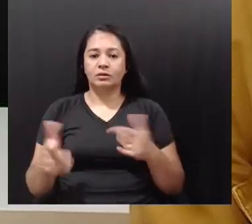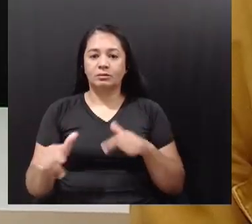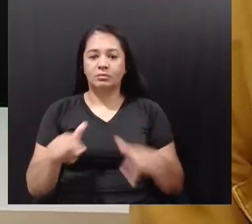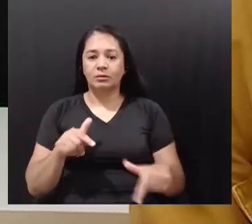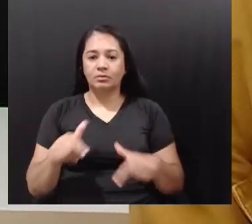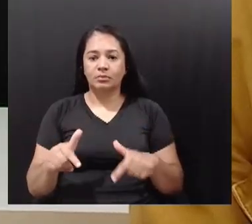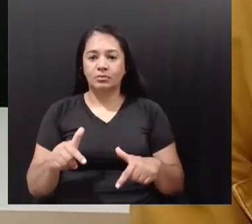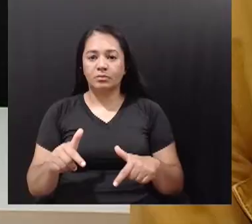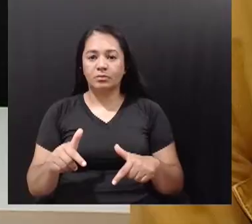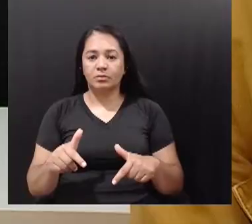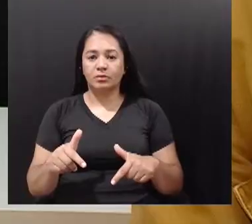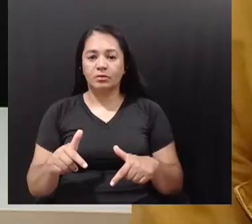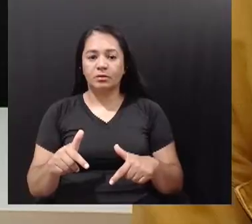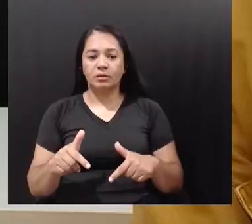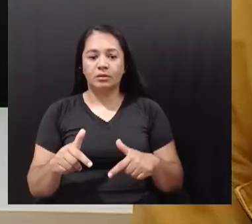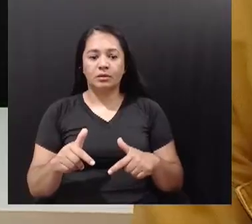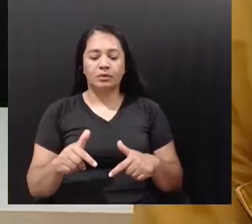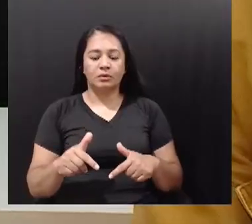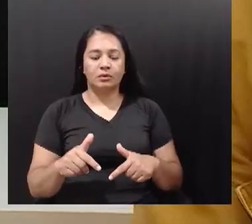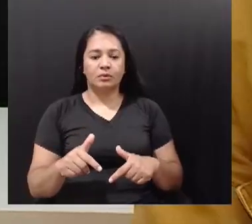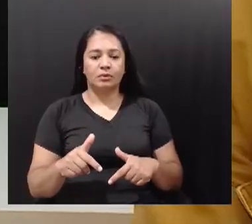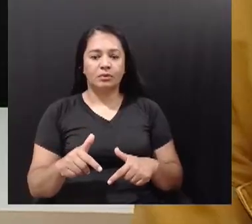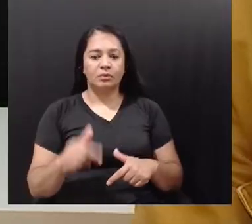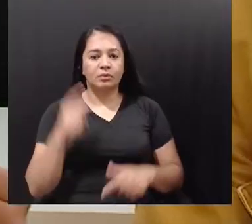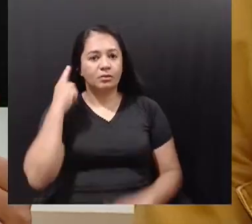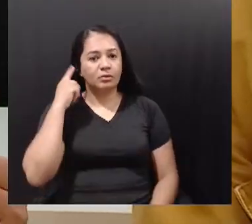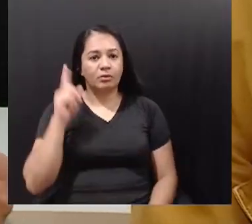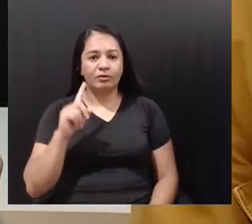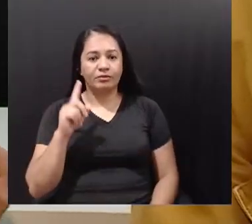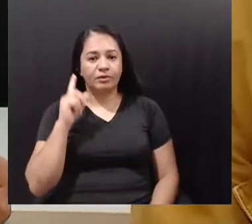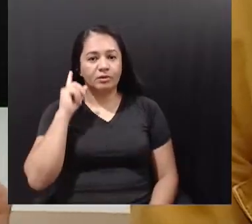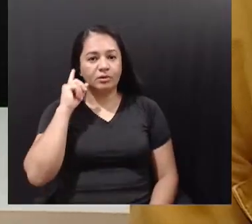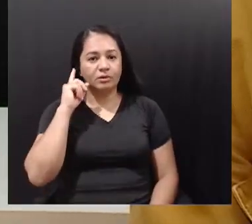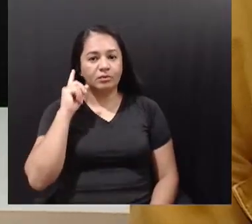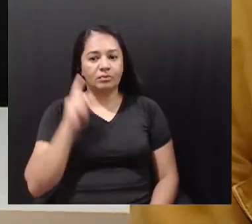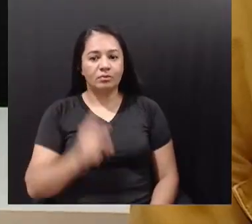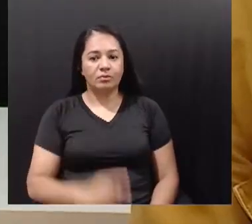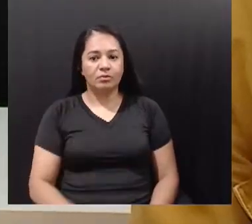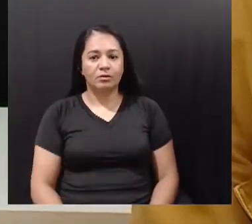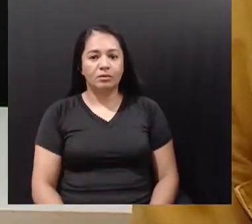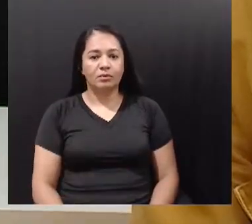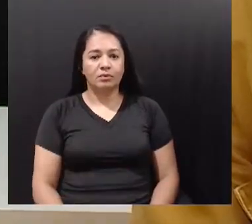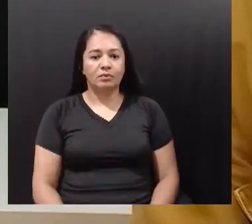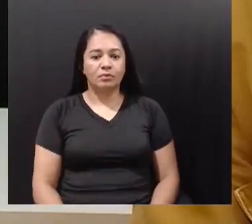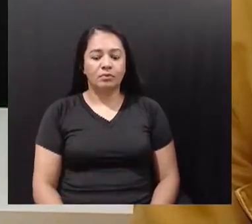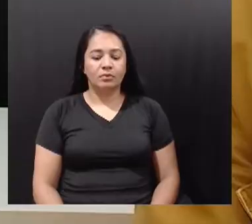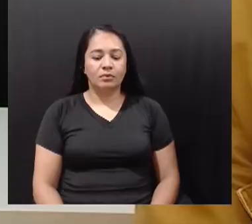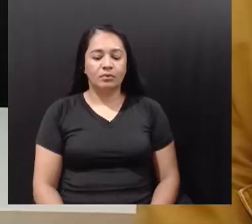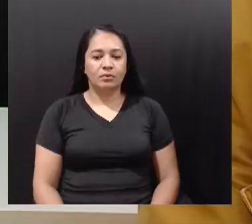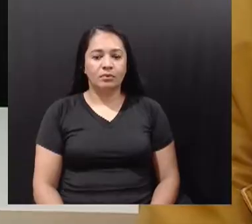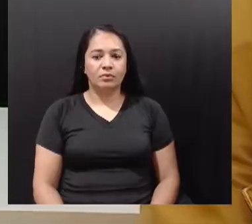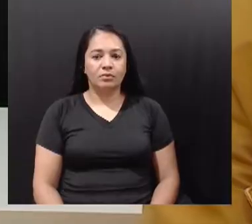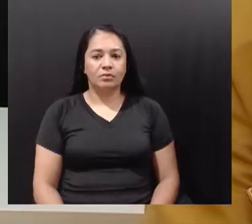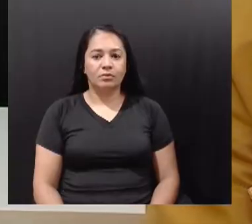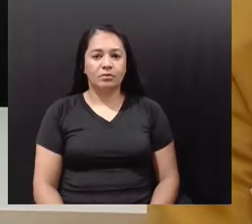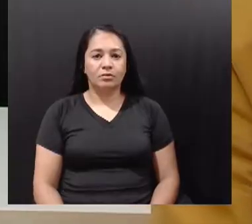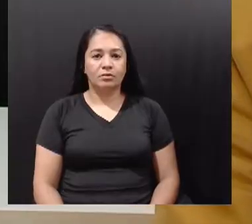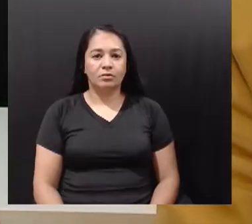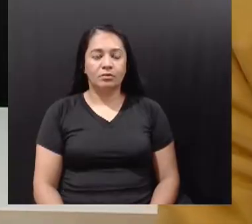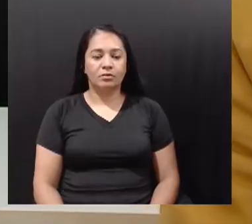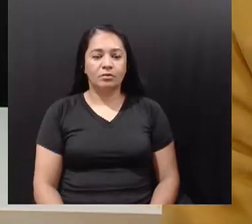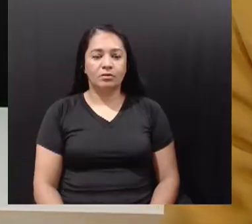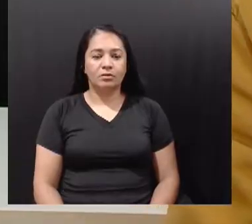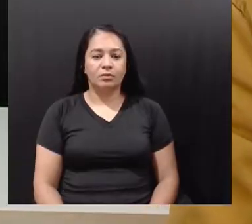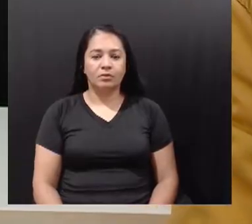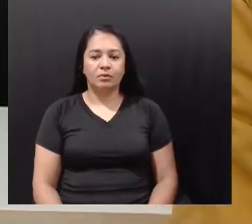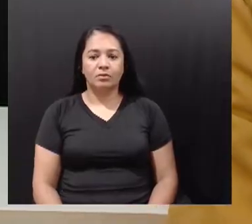legislativo auditor. Então, como o Bruno falou, aqui a gente desenvolve um plano anual de atividades da controladoria. E assim, eu